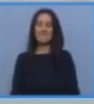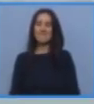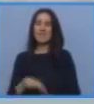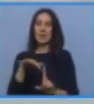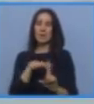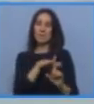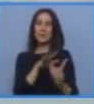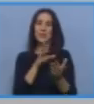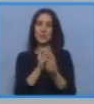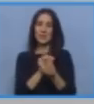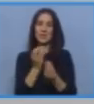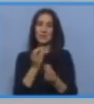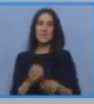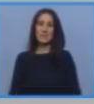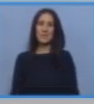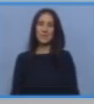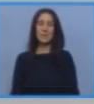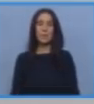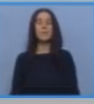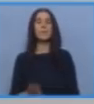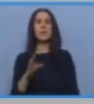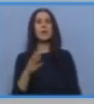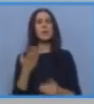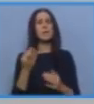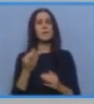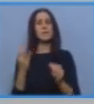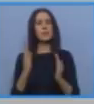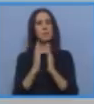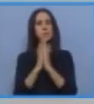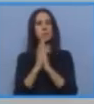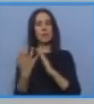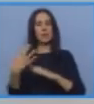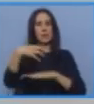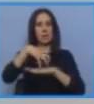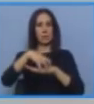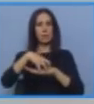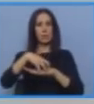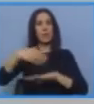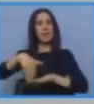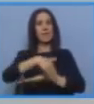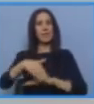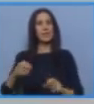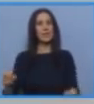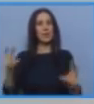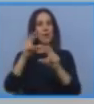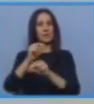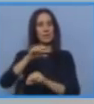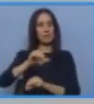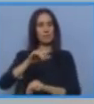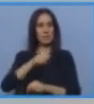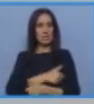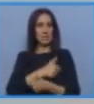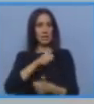os apóstolos. O próprio templo, que emerge ali nas avenidas novas da cidade de